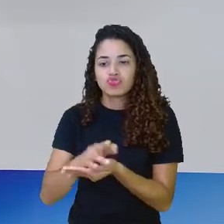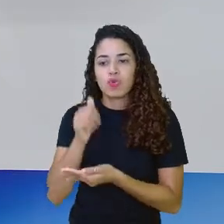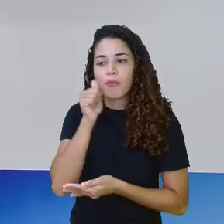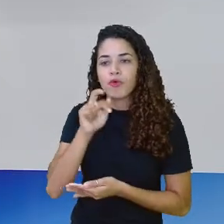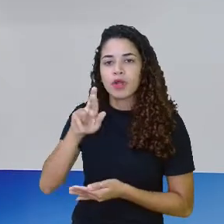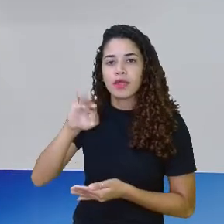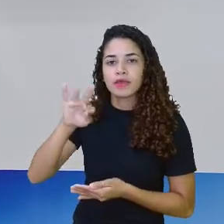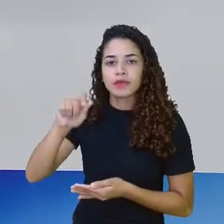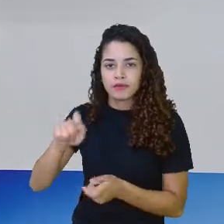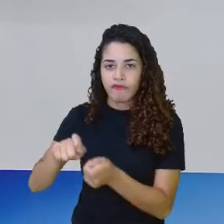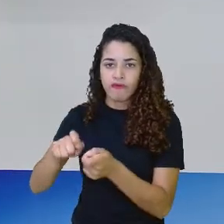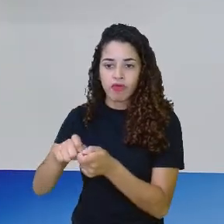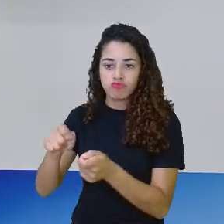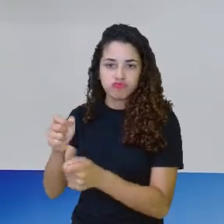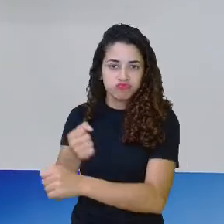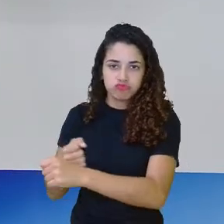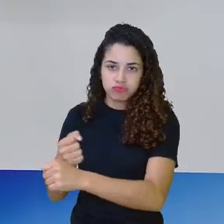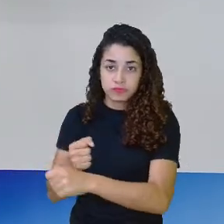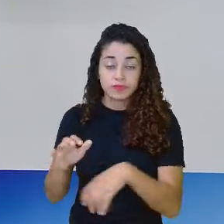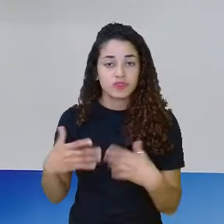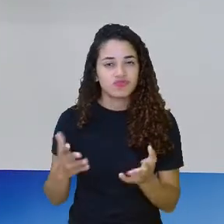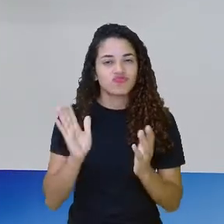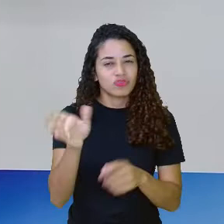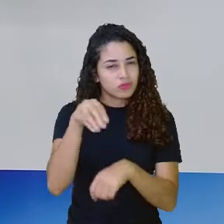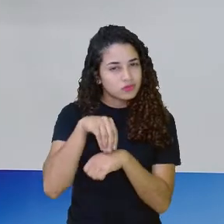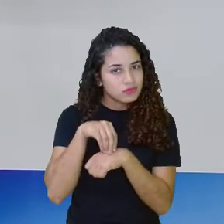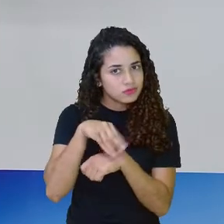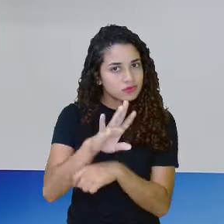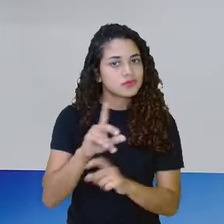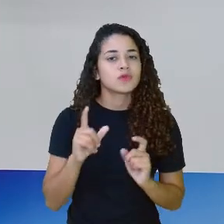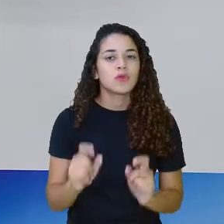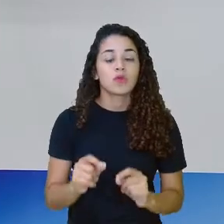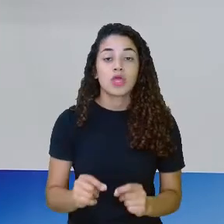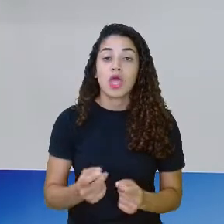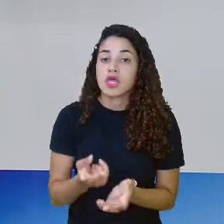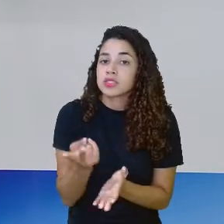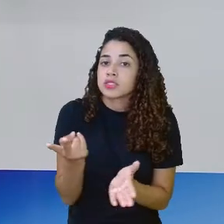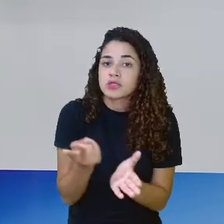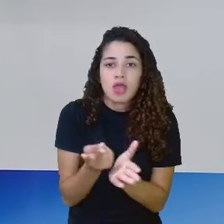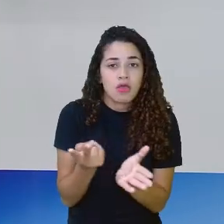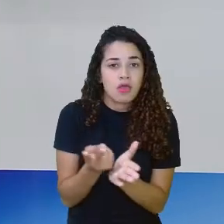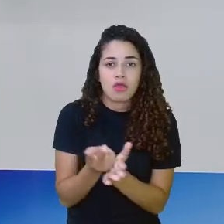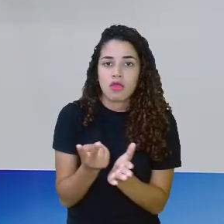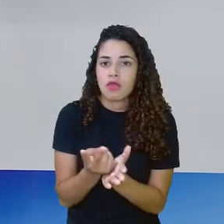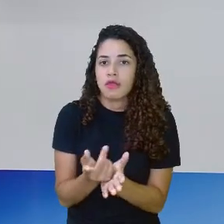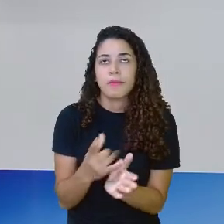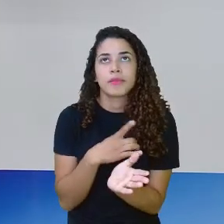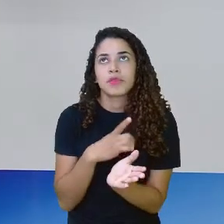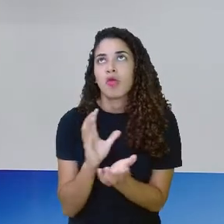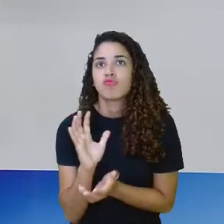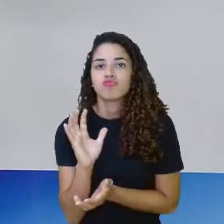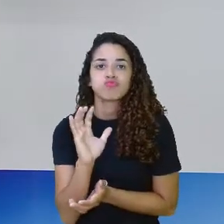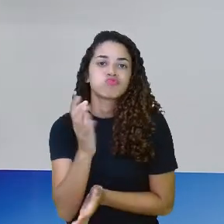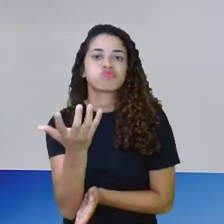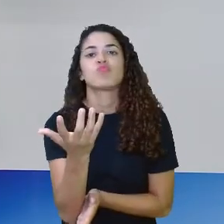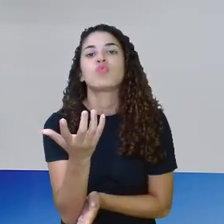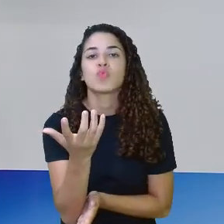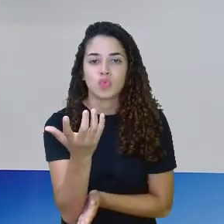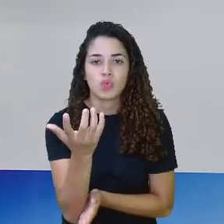fez. Eu já dei a dica para vocês que toda vez que tiver uma situação, problema